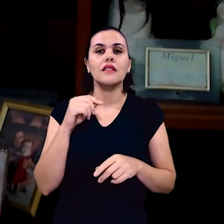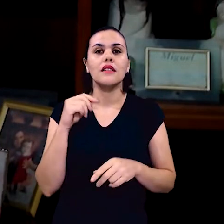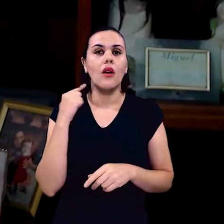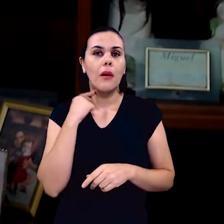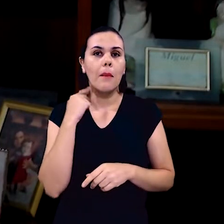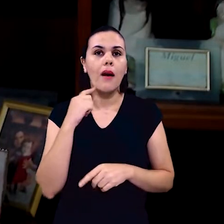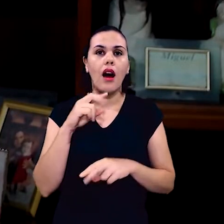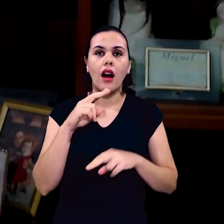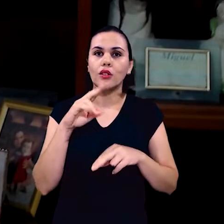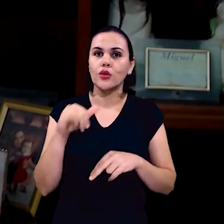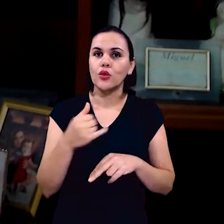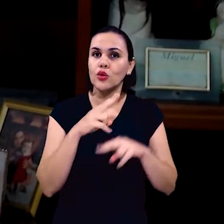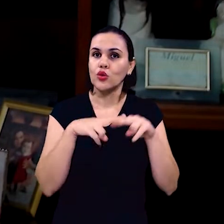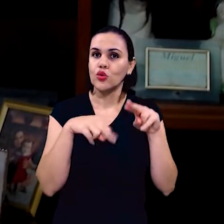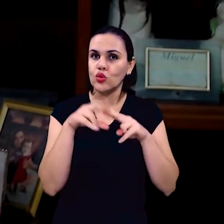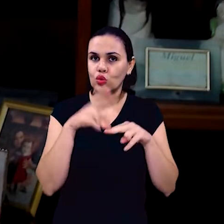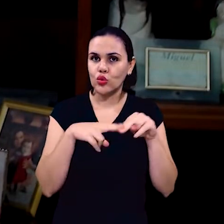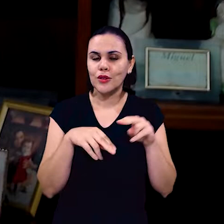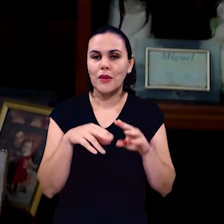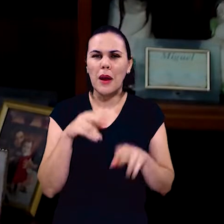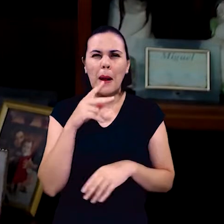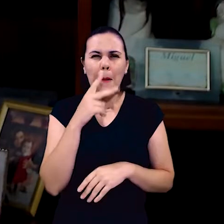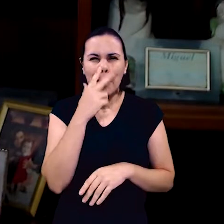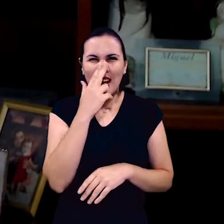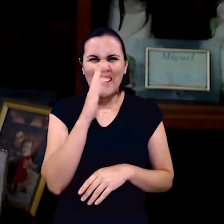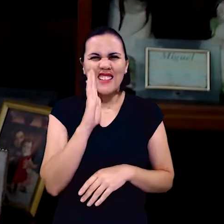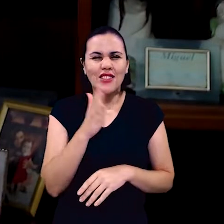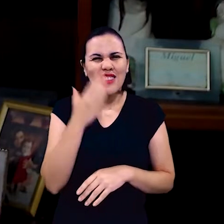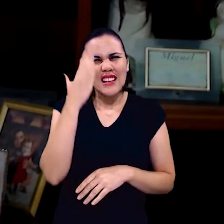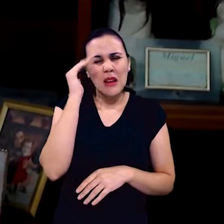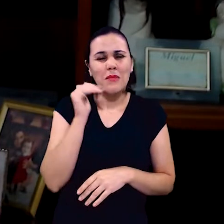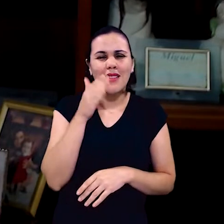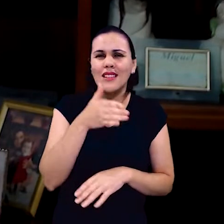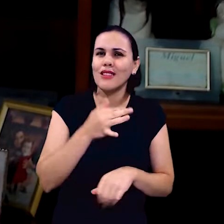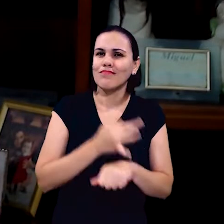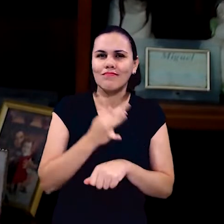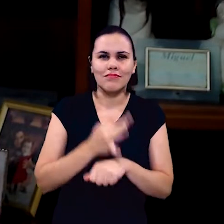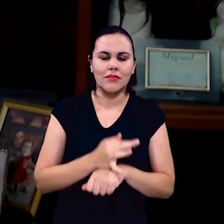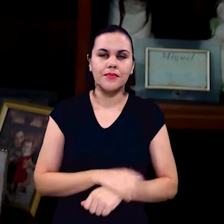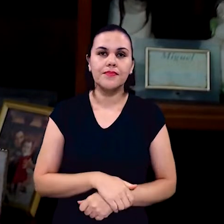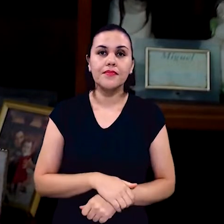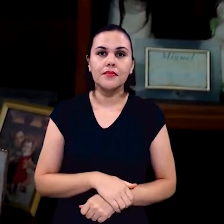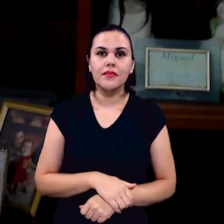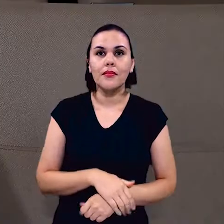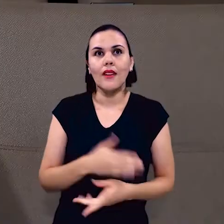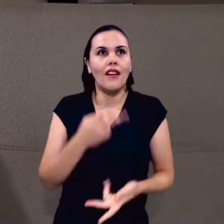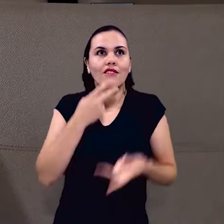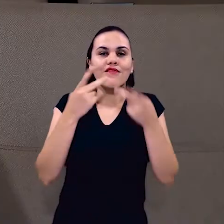Então, foi uma surpresa para mim. Ela já parecia que já sabia que não ia participar